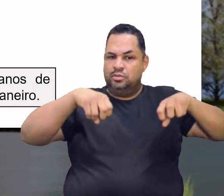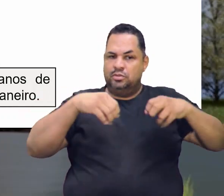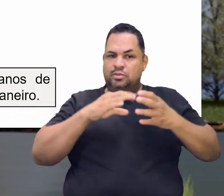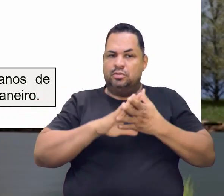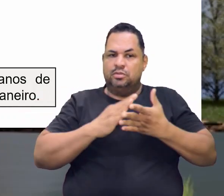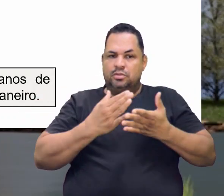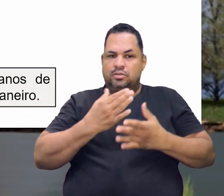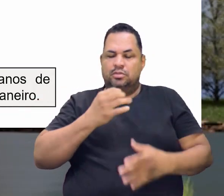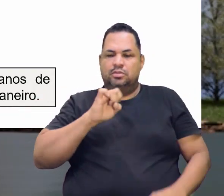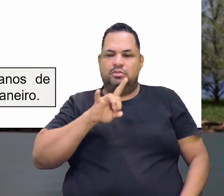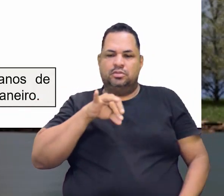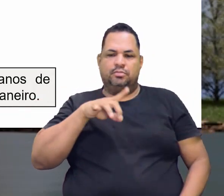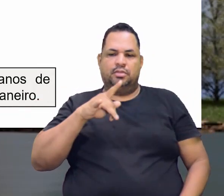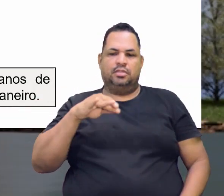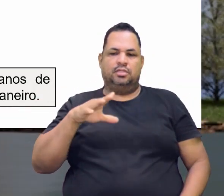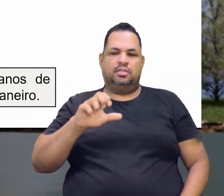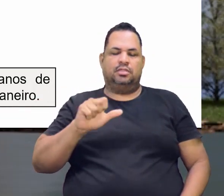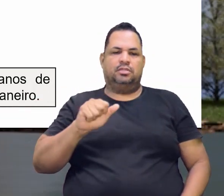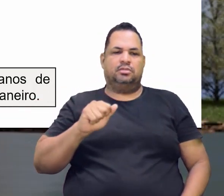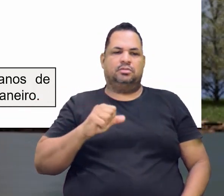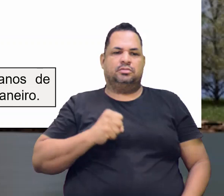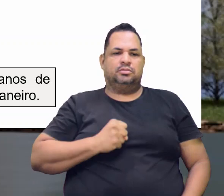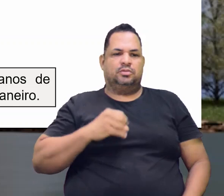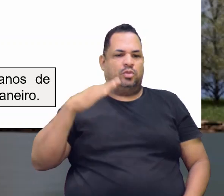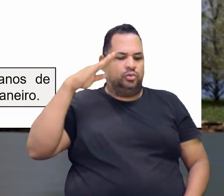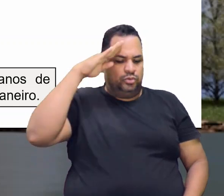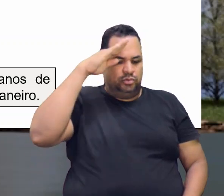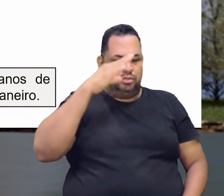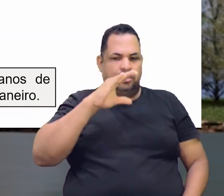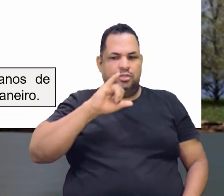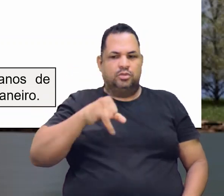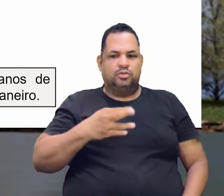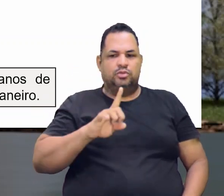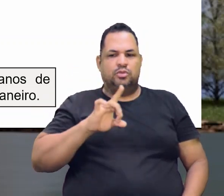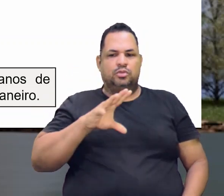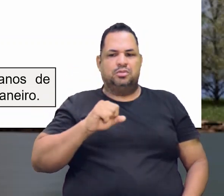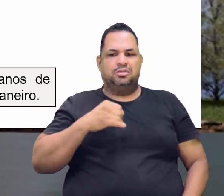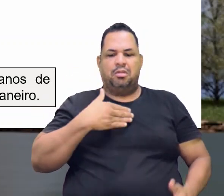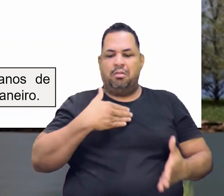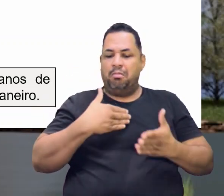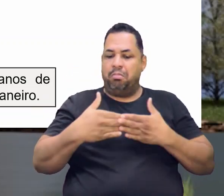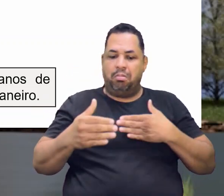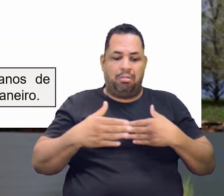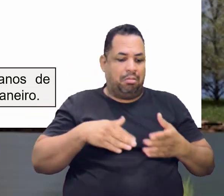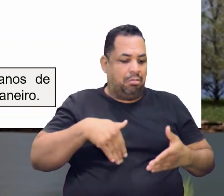do Simplício, que era o canoeiro, e do soldado Júlio, que se perderam na floresta.